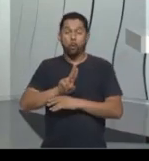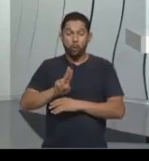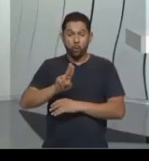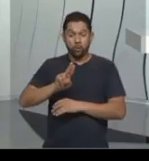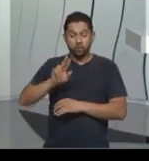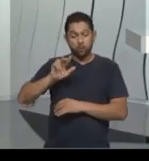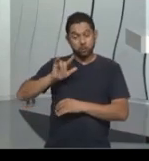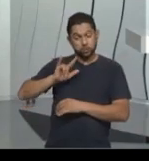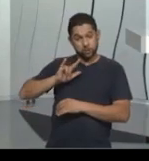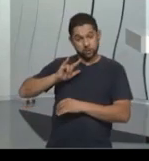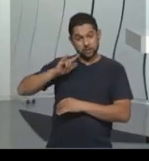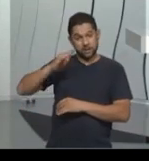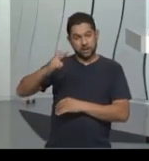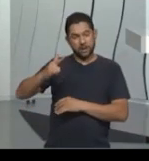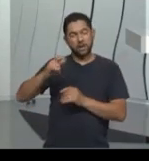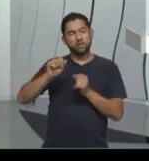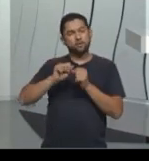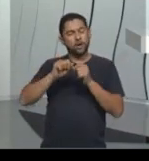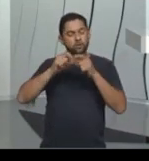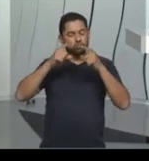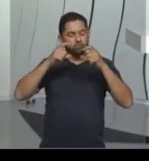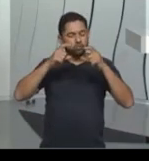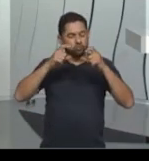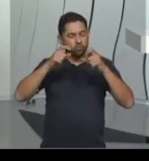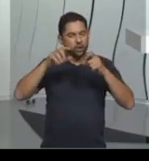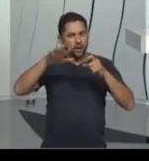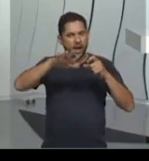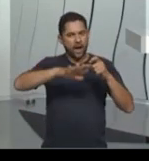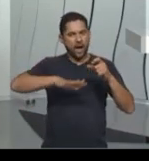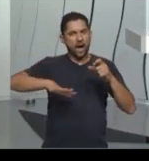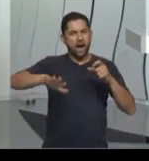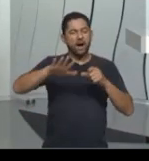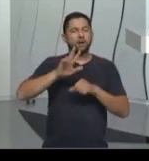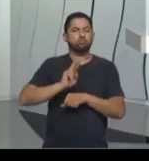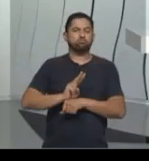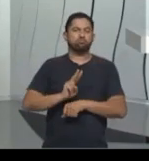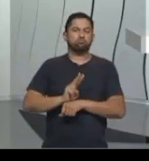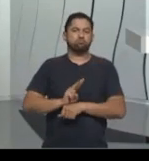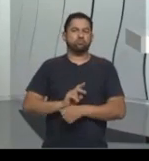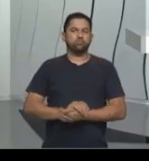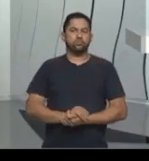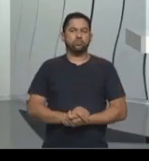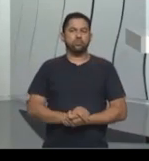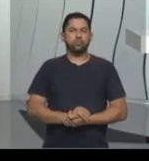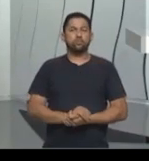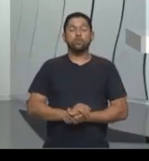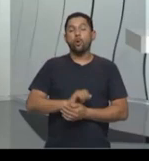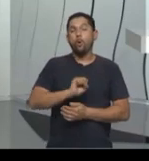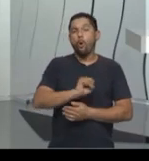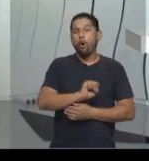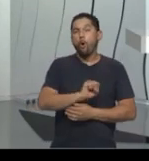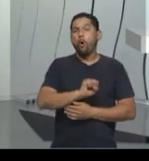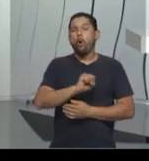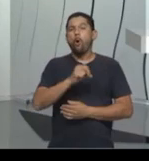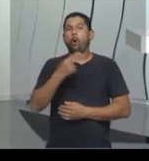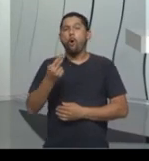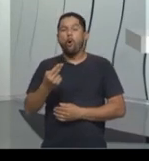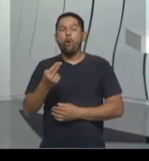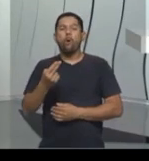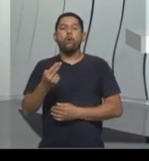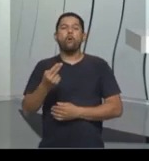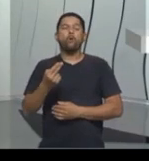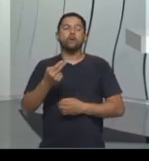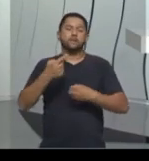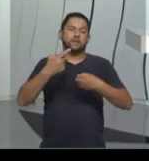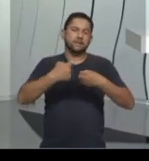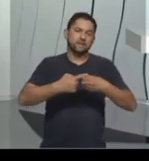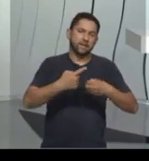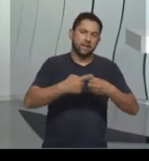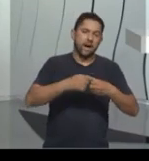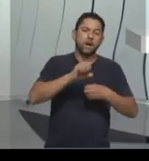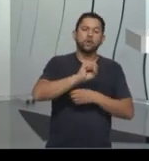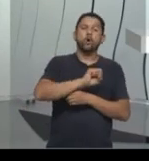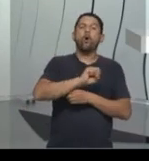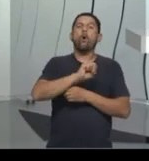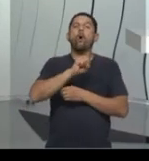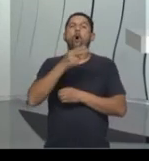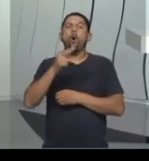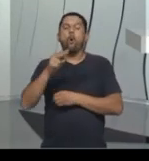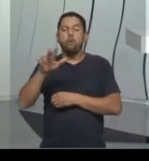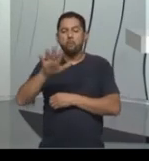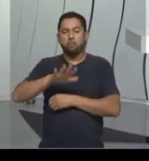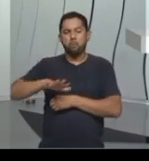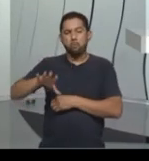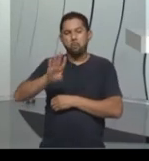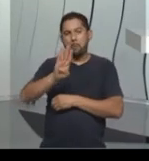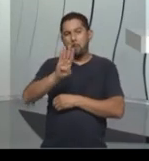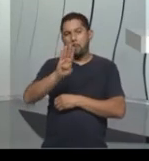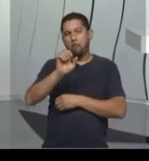aí, que vão fazer essas fotografias daquela região. Ou também o crescimento de alguma cidade, de algum bairro também, utiliza-se muito